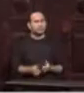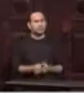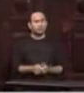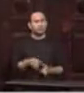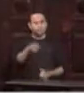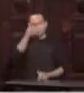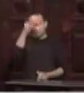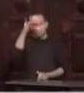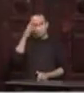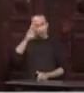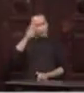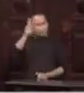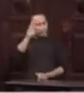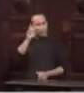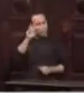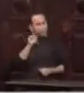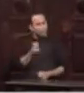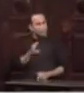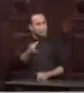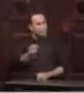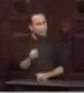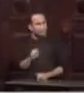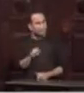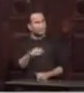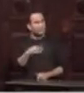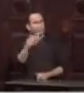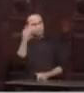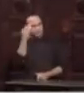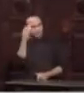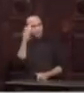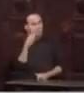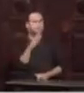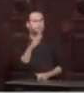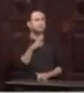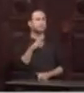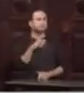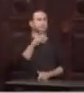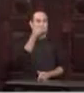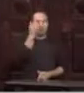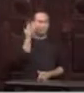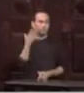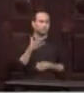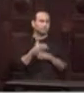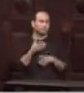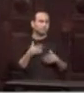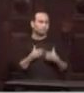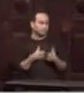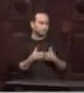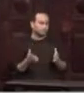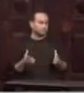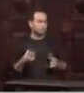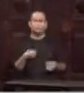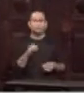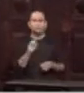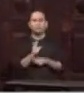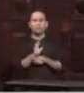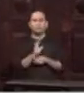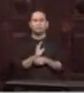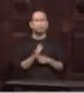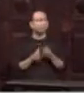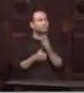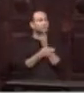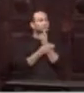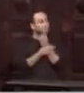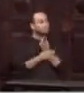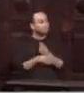autoridades competentes possam ter acesso a isso online. São projetos que não têm custo e que ajudariam muito na segurança